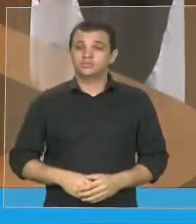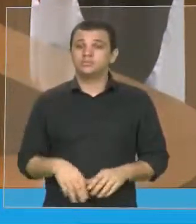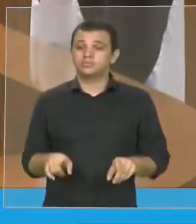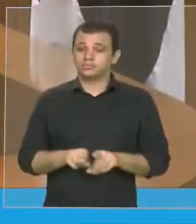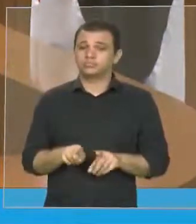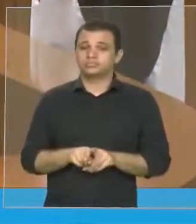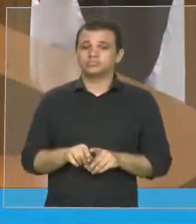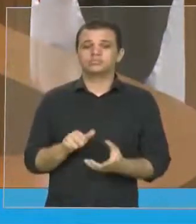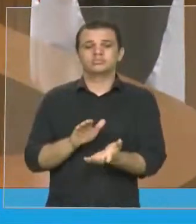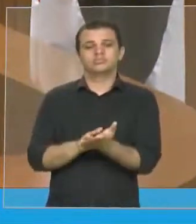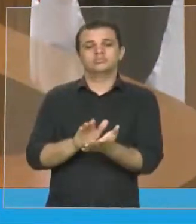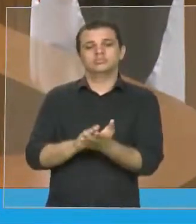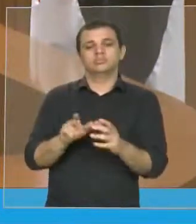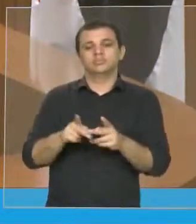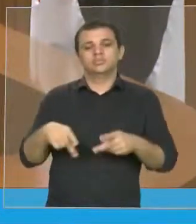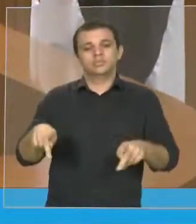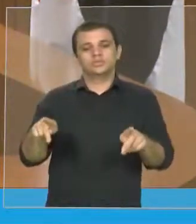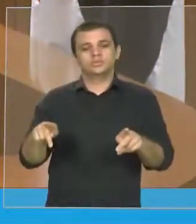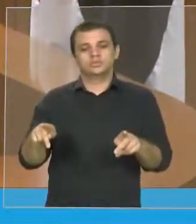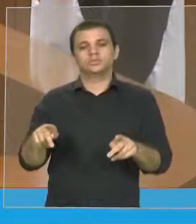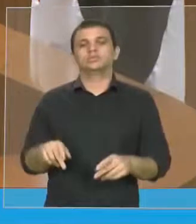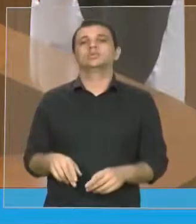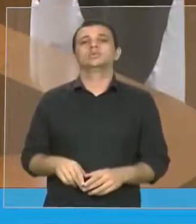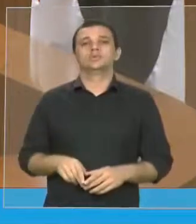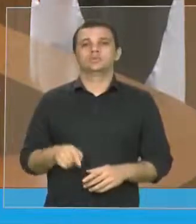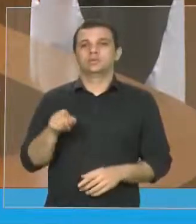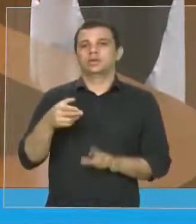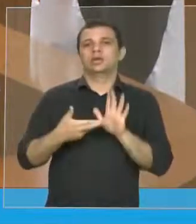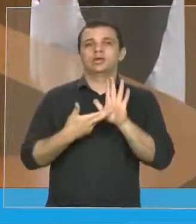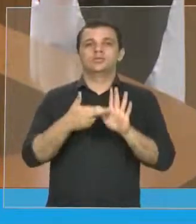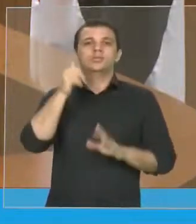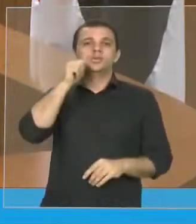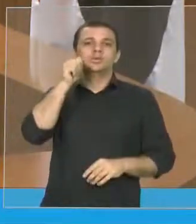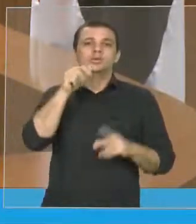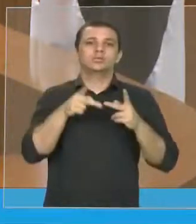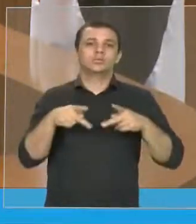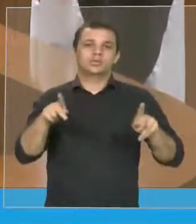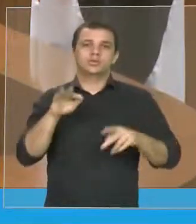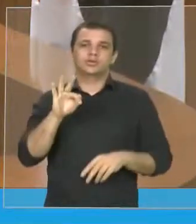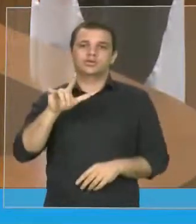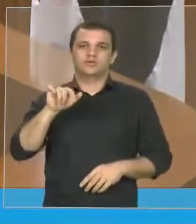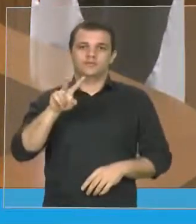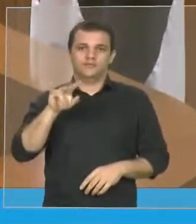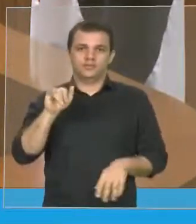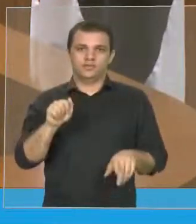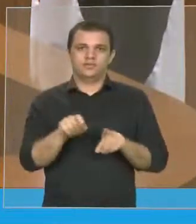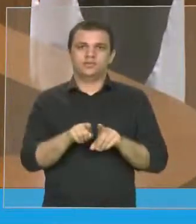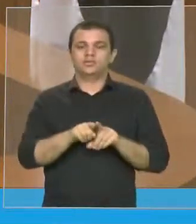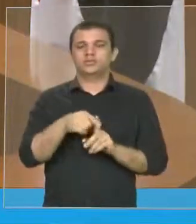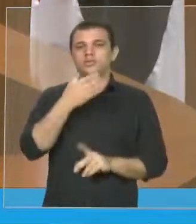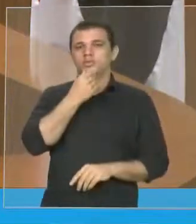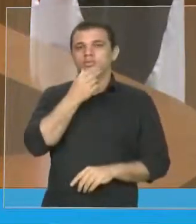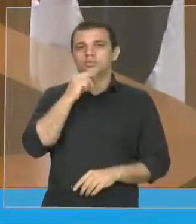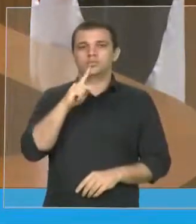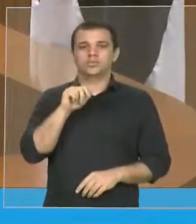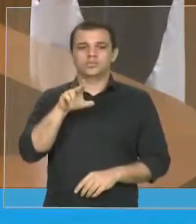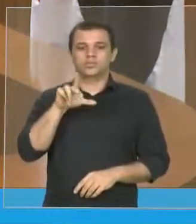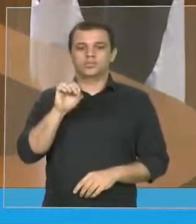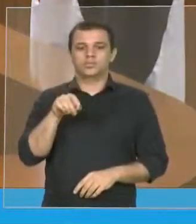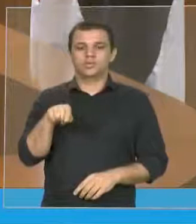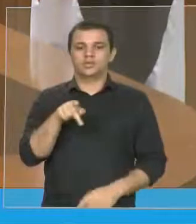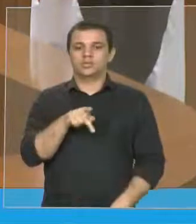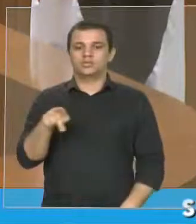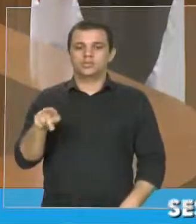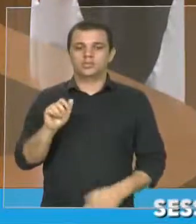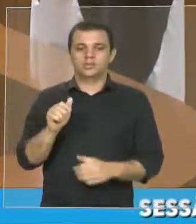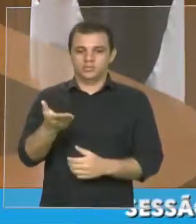aos procuradores de contas, aqui representados pela procuradora Flávia e pelo procurador Paulo, que está aqui presente. Tem